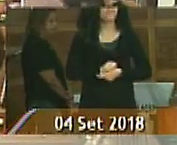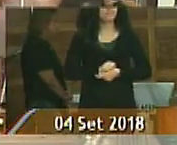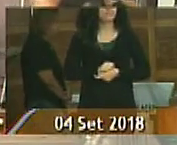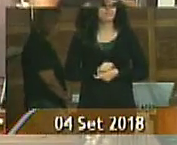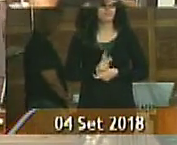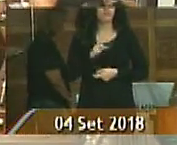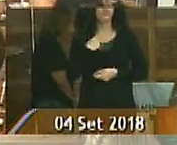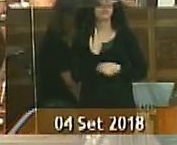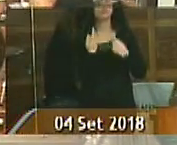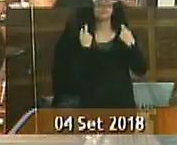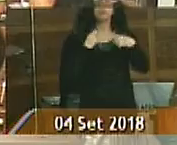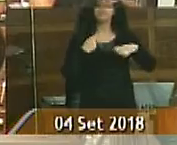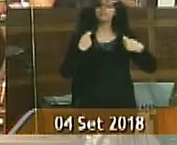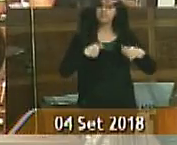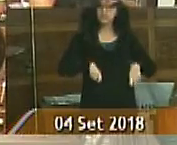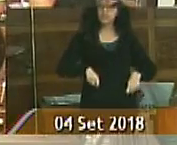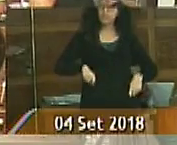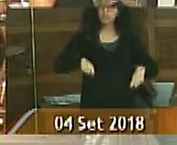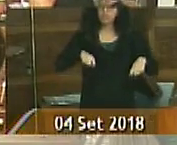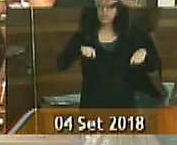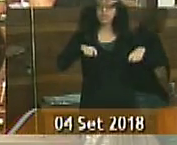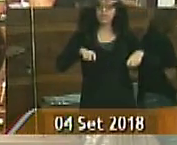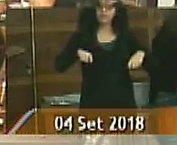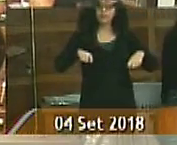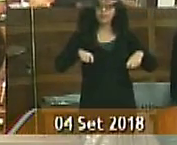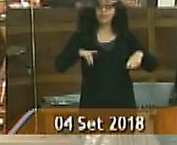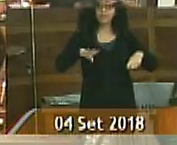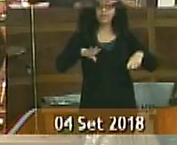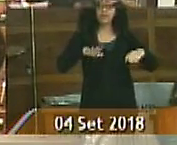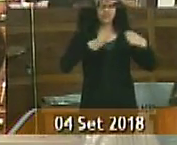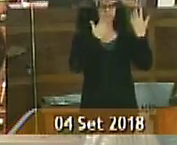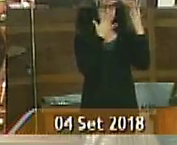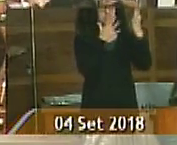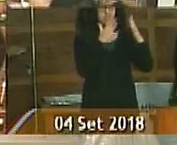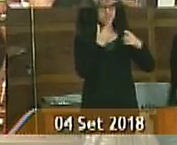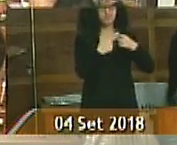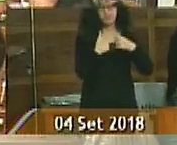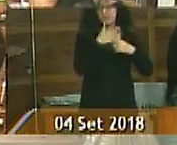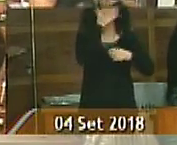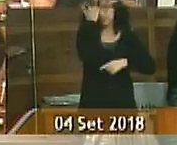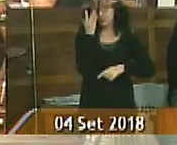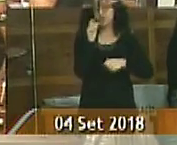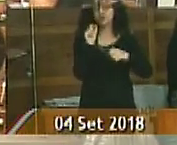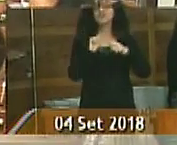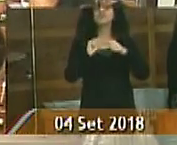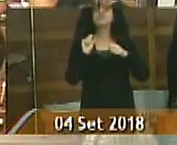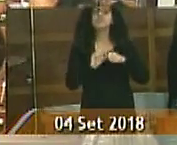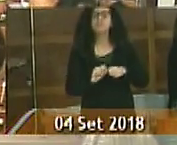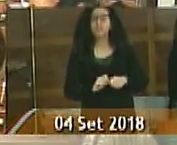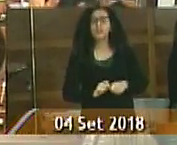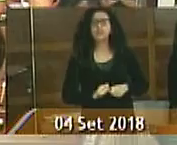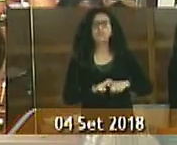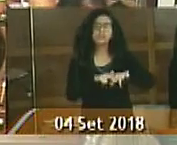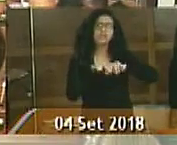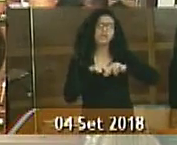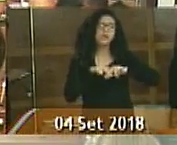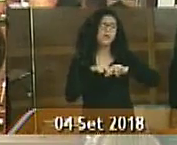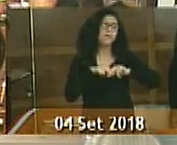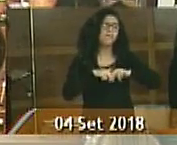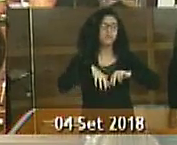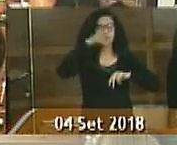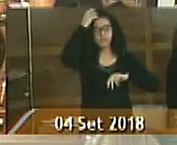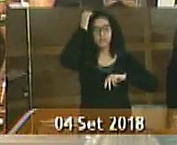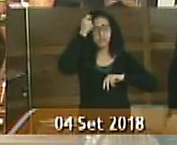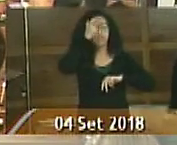gente tem que realmente enaltecer, que são aqueles que se levantam e não só falam, querem fazer com que o nosso município seja um município